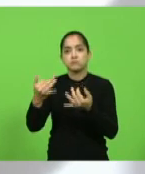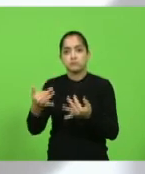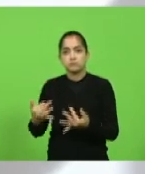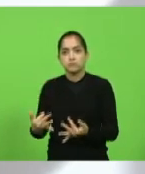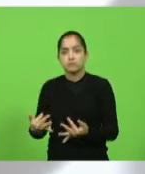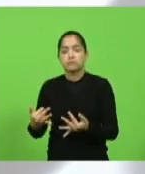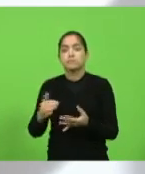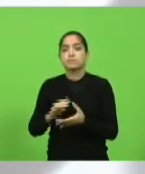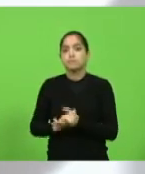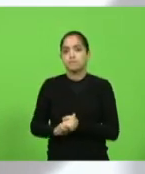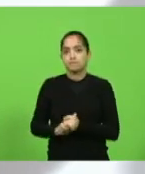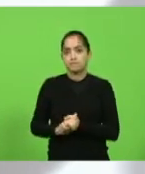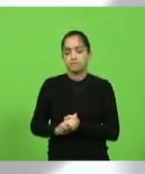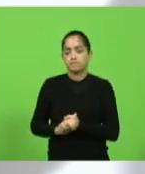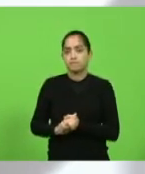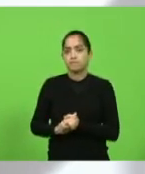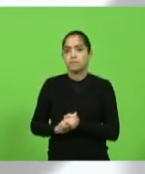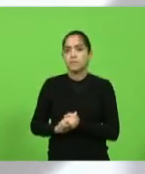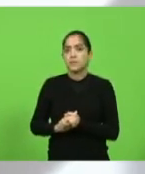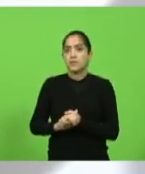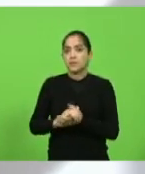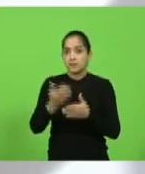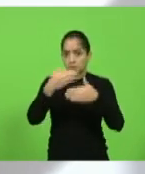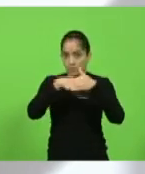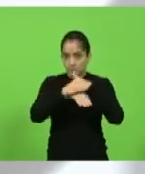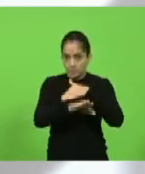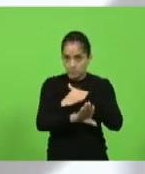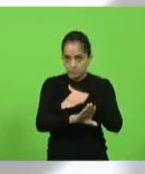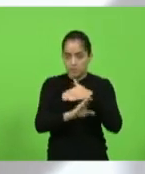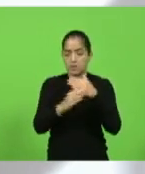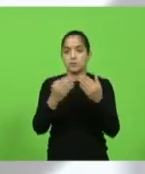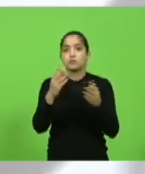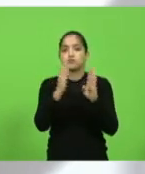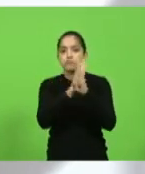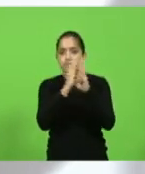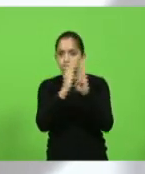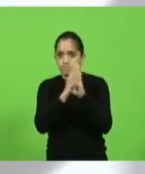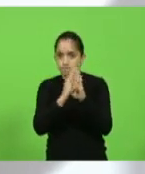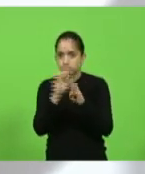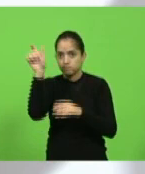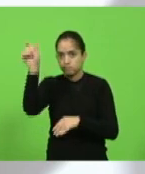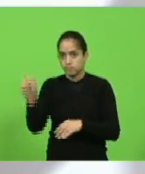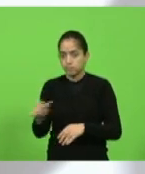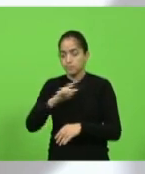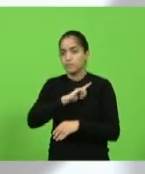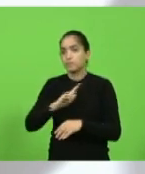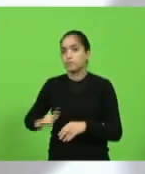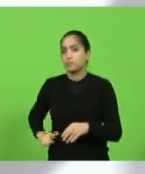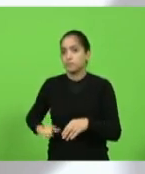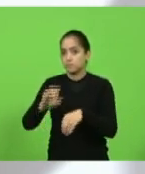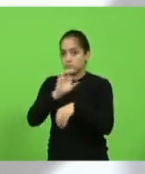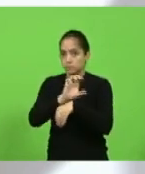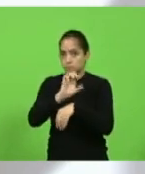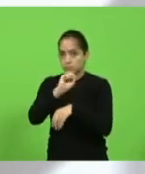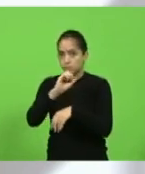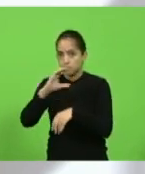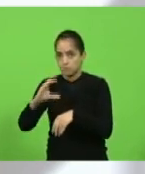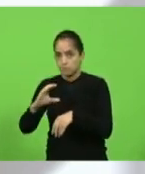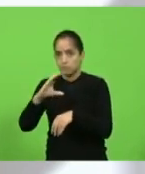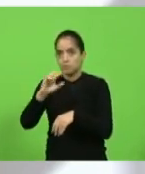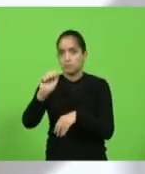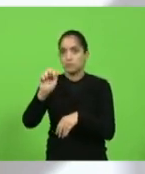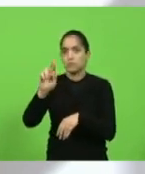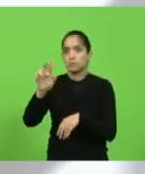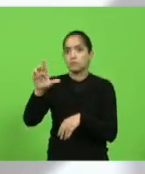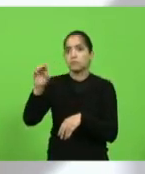para determinar o arquivamento do presente inquérito em relação ao governador do Estado de Santa Catarina, senhor Carlos Moisés da